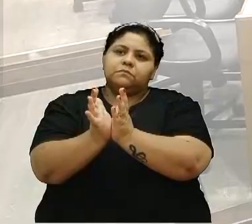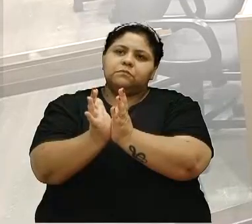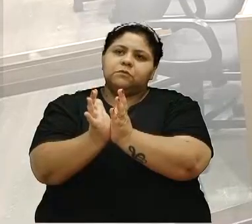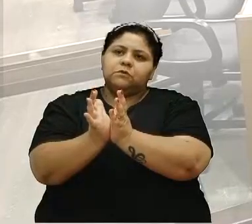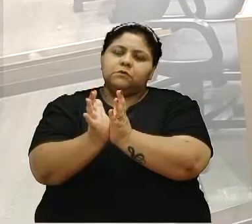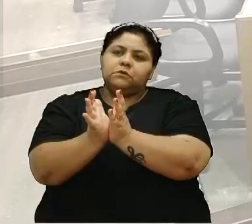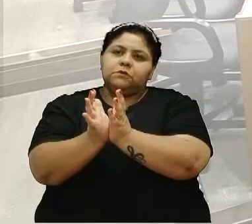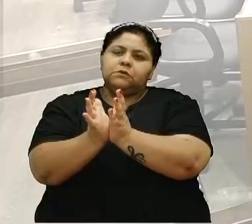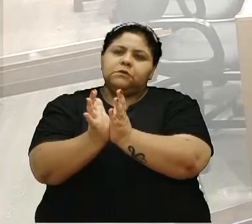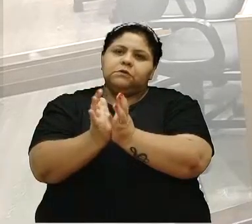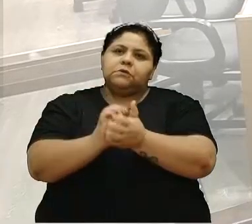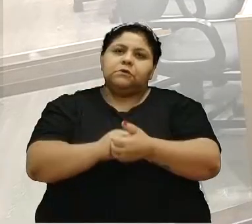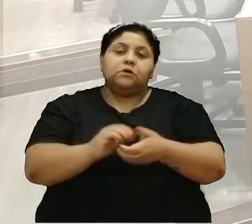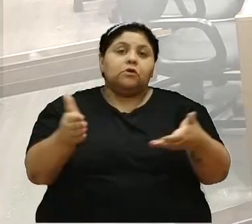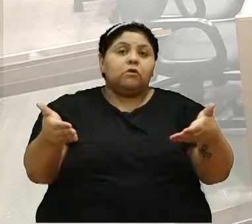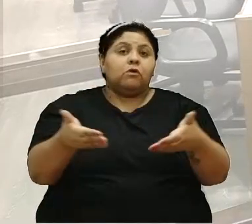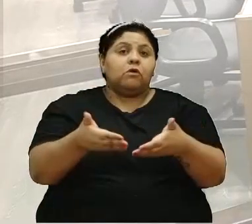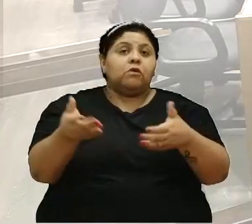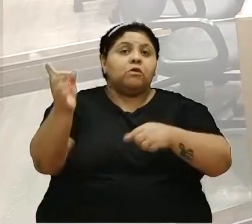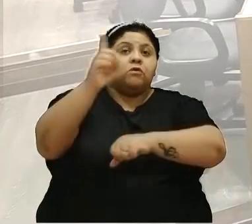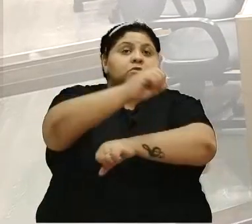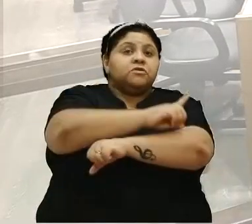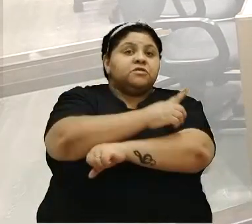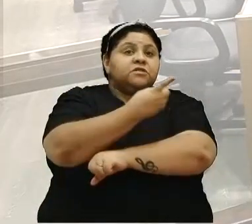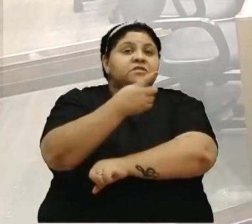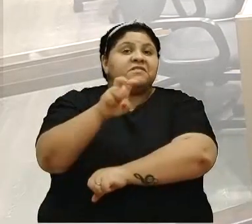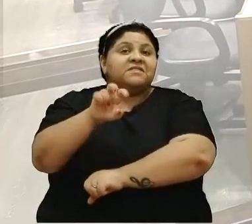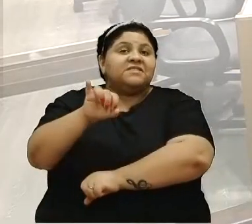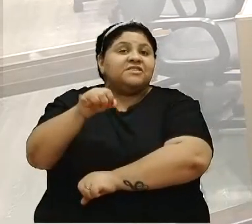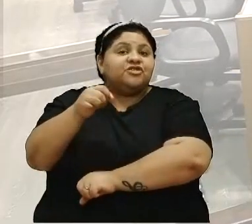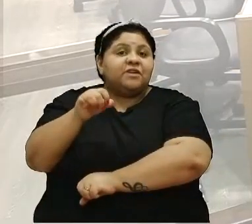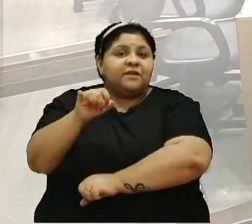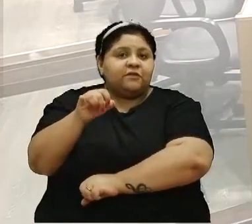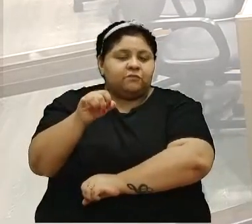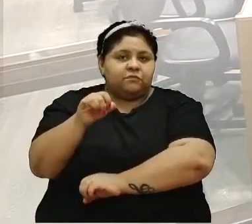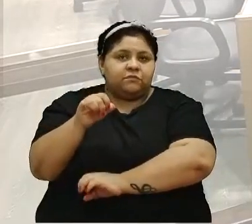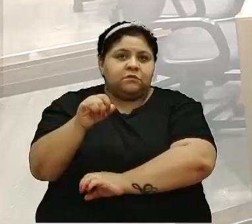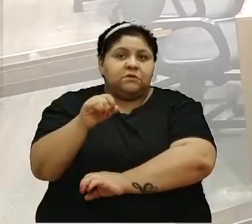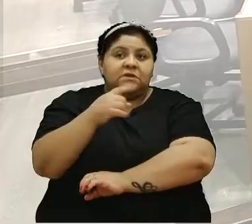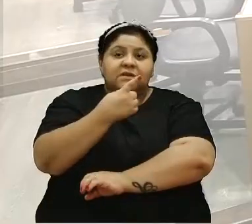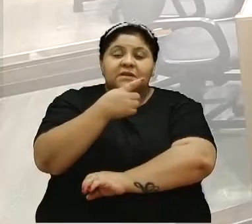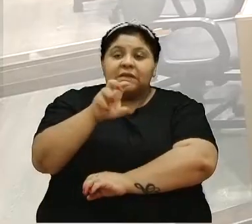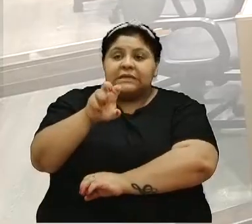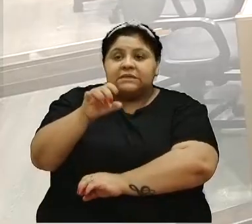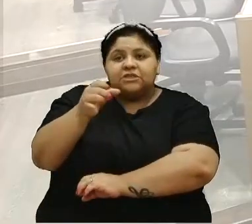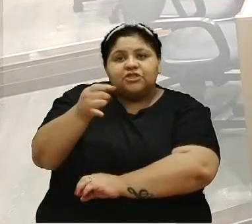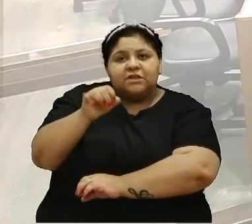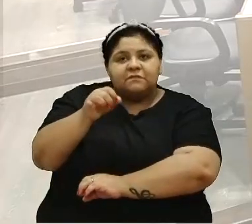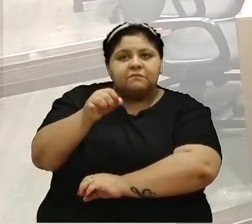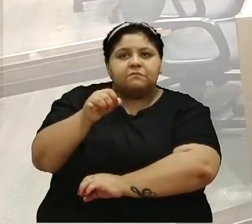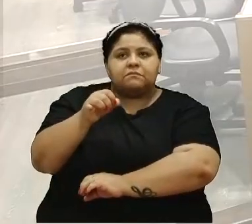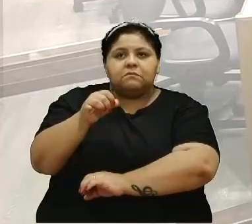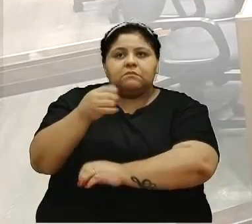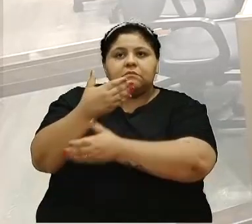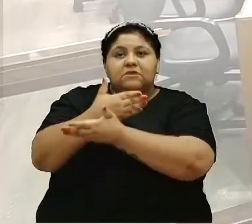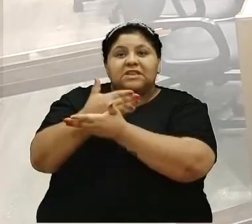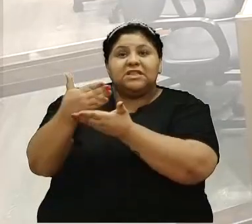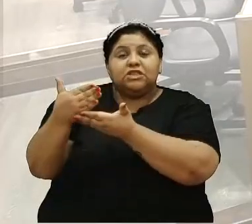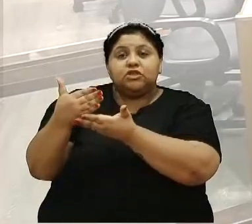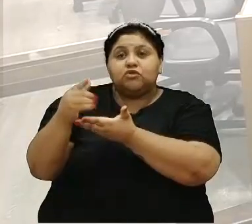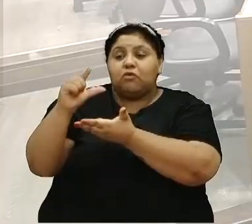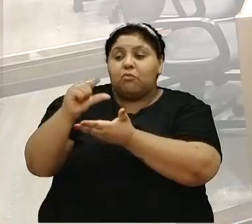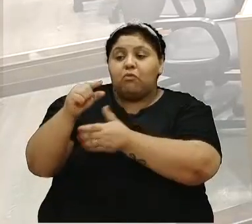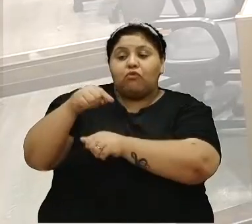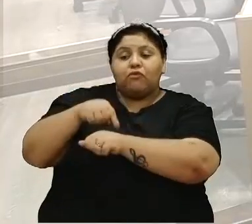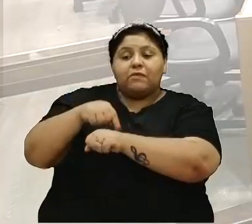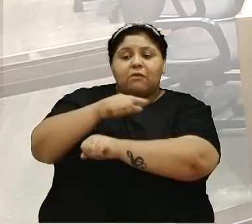que hoje nós estamos no dia 15 de janeiro. 15 de janeiro. Recém-iniciando o